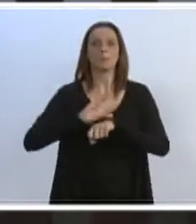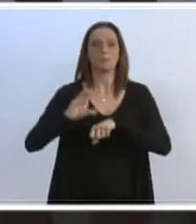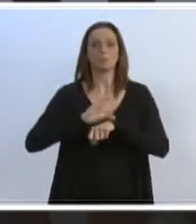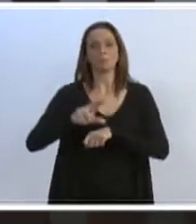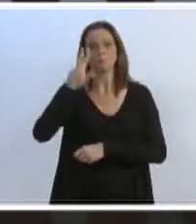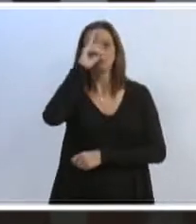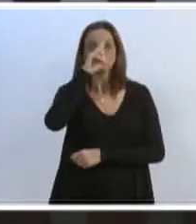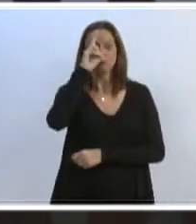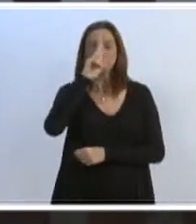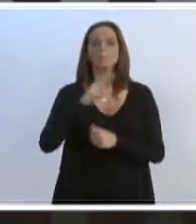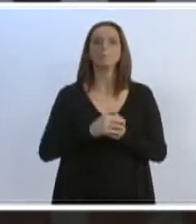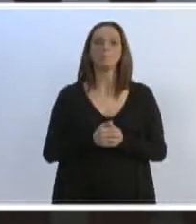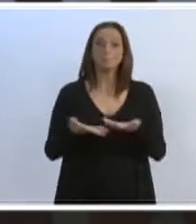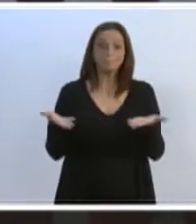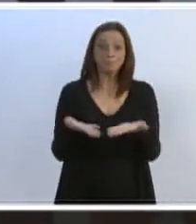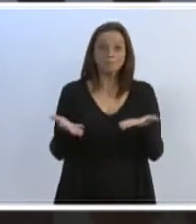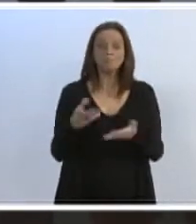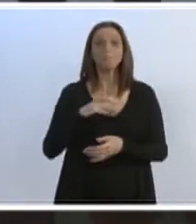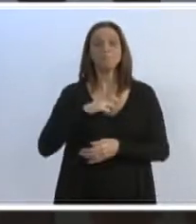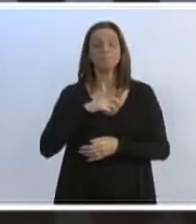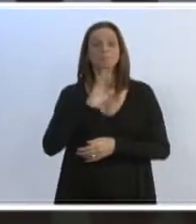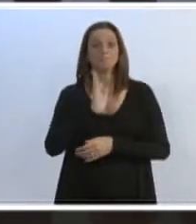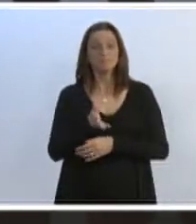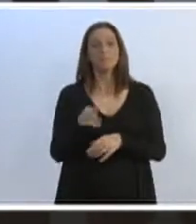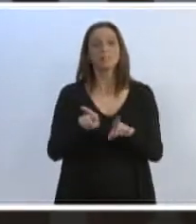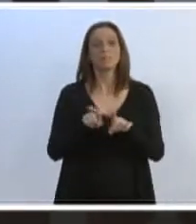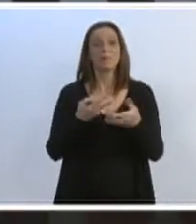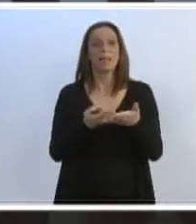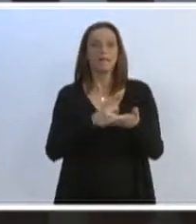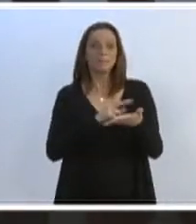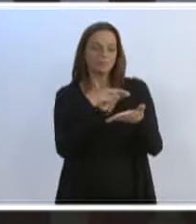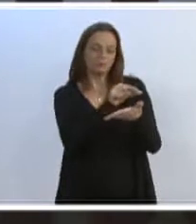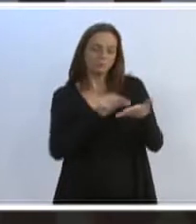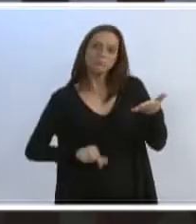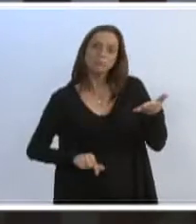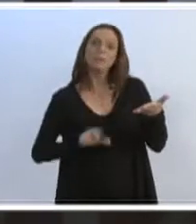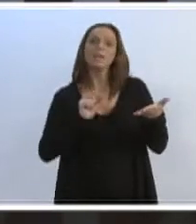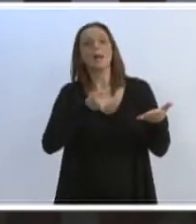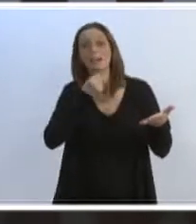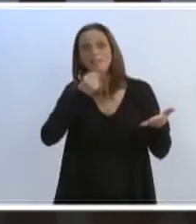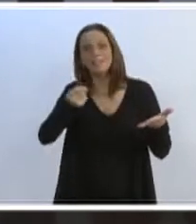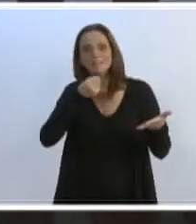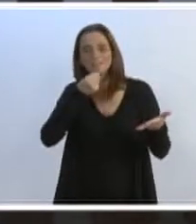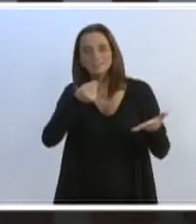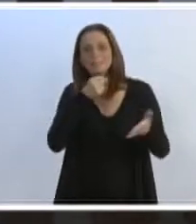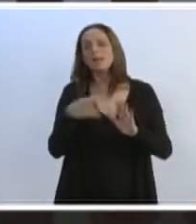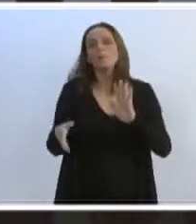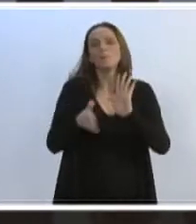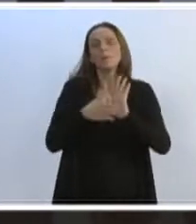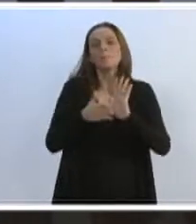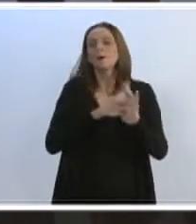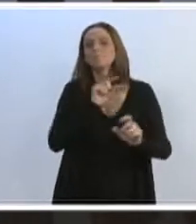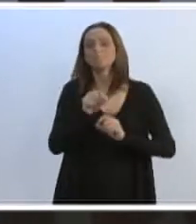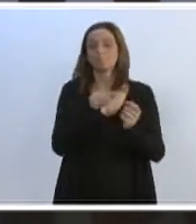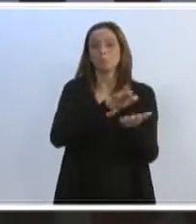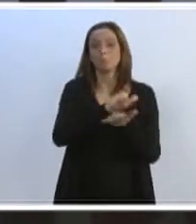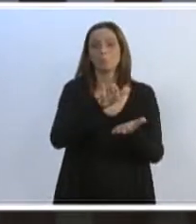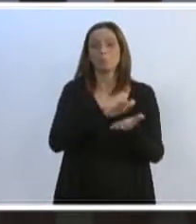em Cadernos é seguramente um marco na história do Vale do Itajaí. A revista foi criada inicialmente para